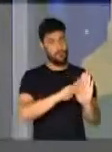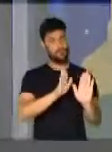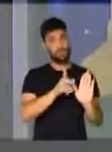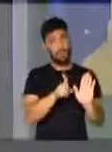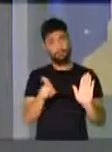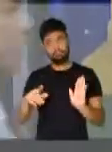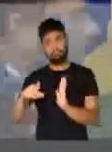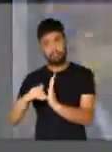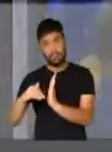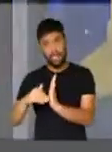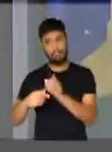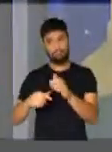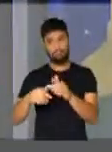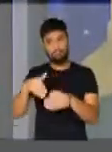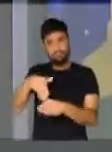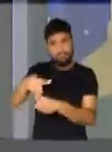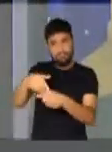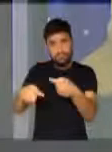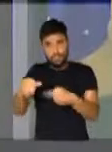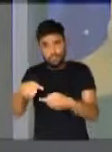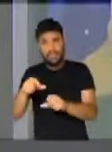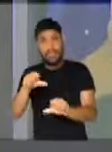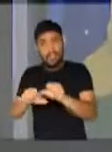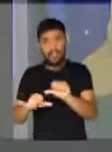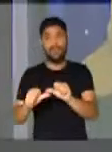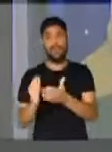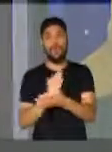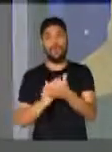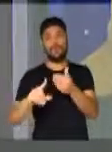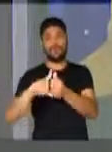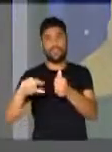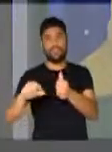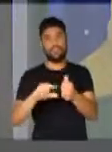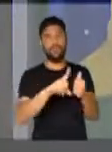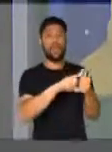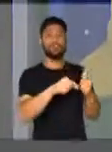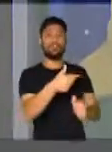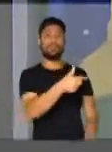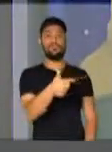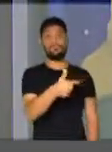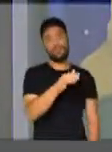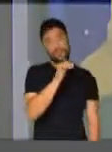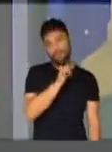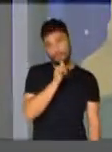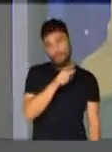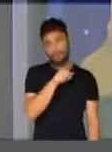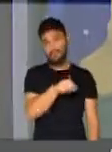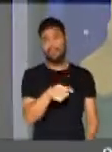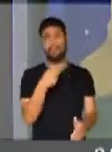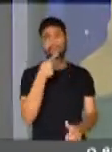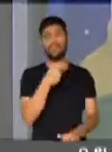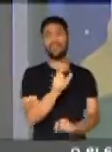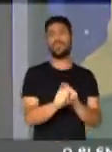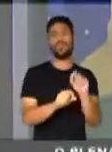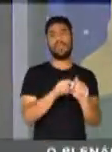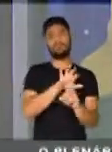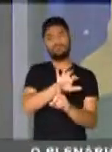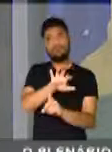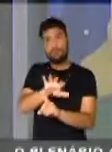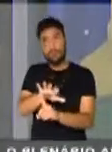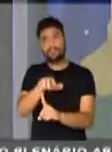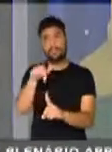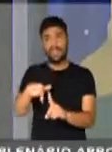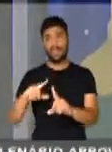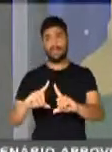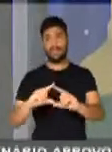Senado e teve uma grande alteração de vários artigos. O artigo 22, senhor presidente, ele traz um impacto diretamente